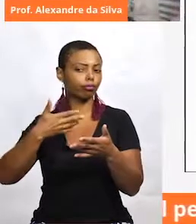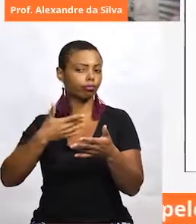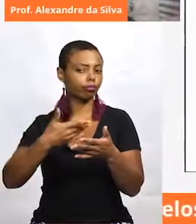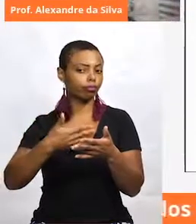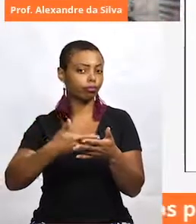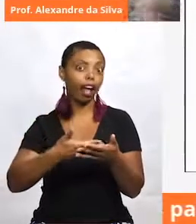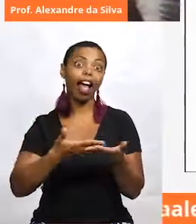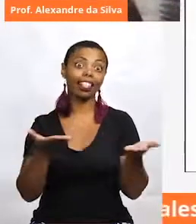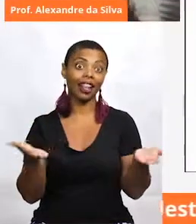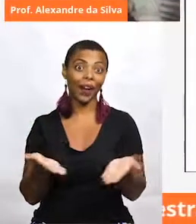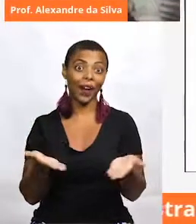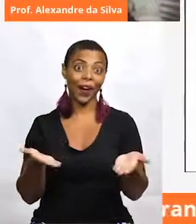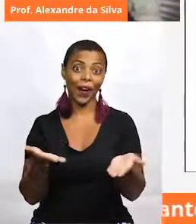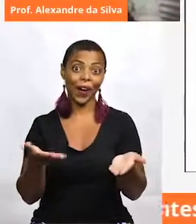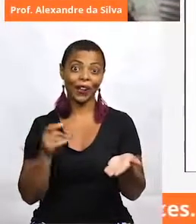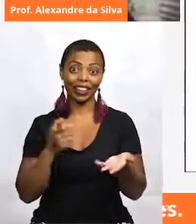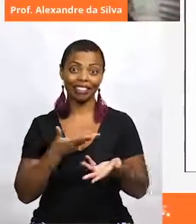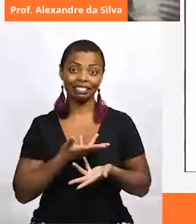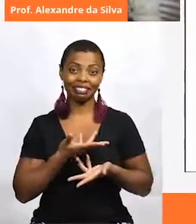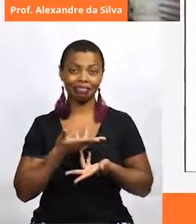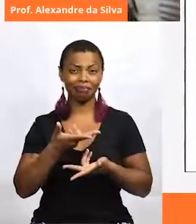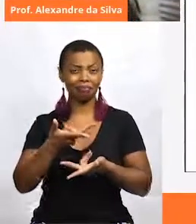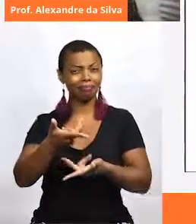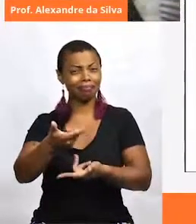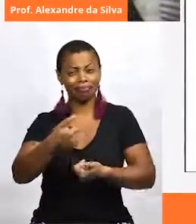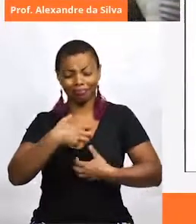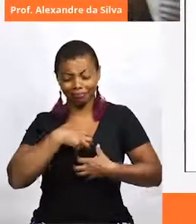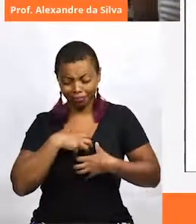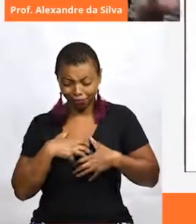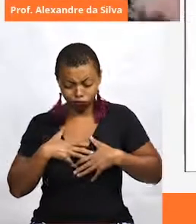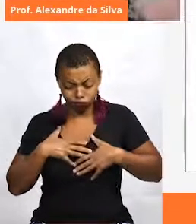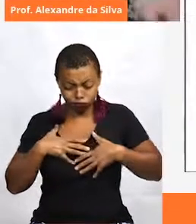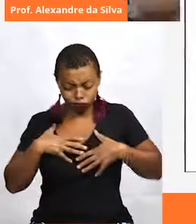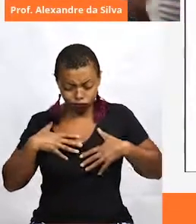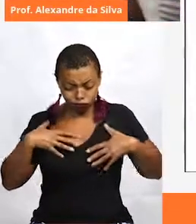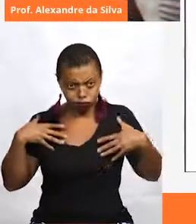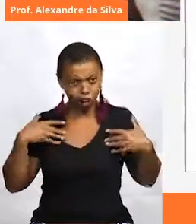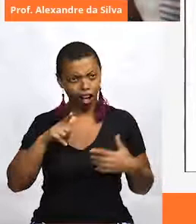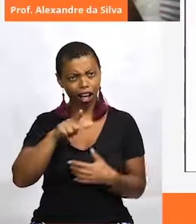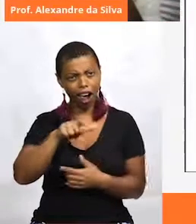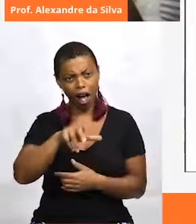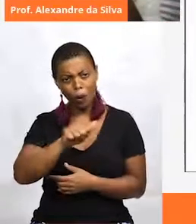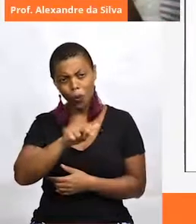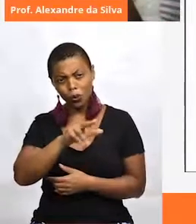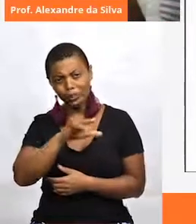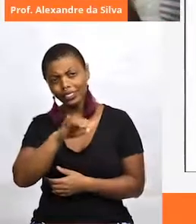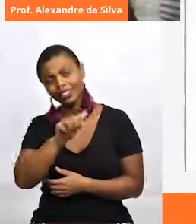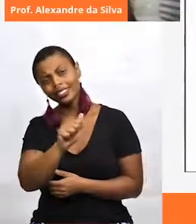que culmina hoje com esse convite, que eu fico extremamente honrado, Glaucio teve muito bem,